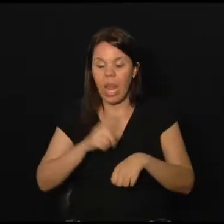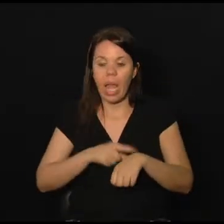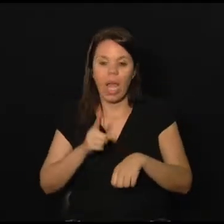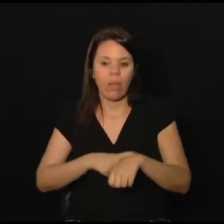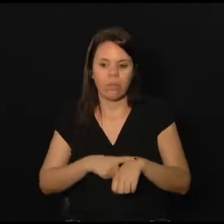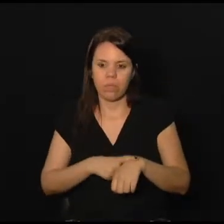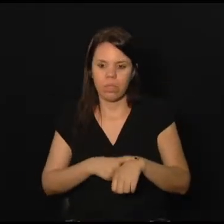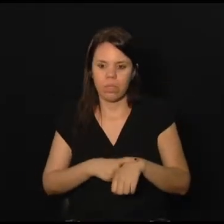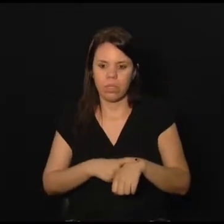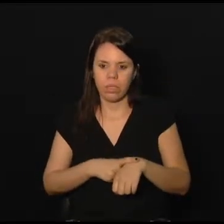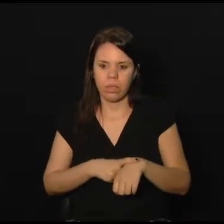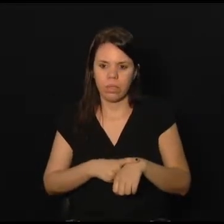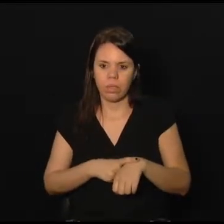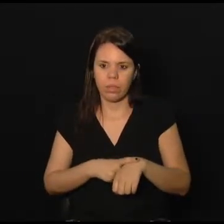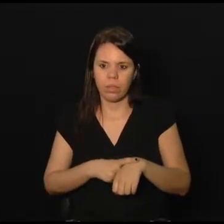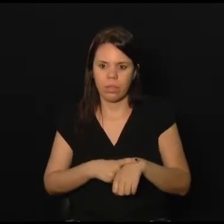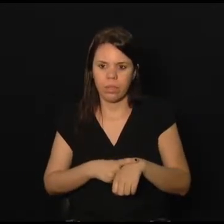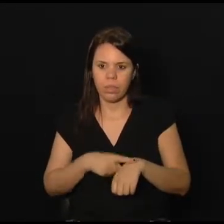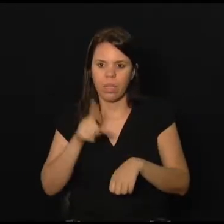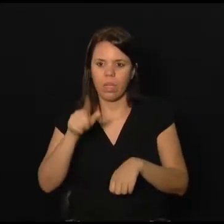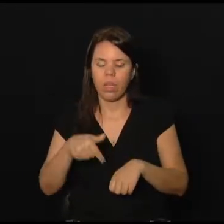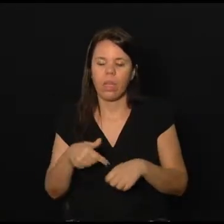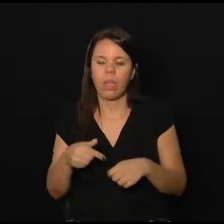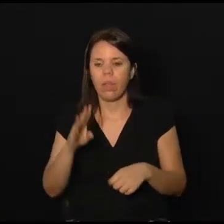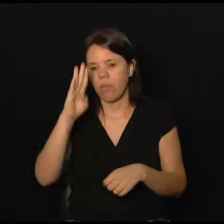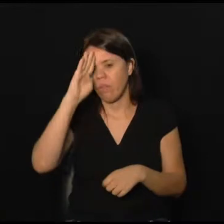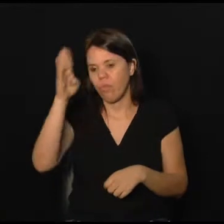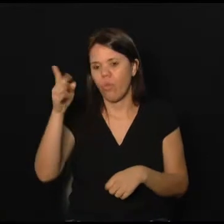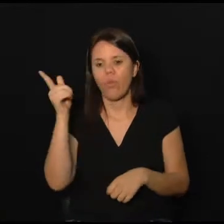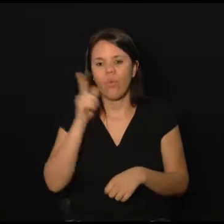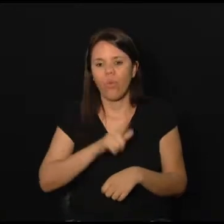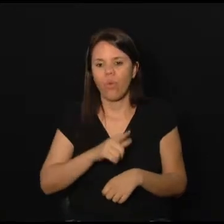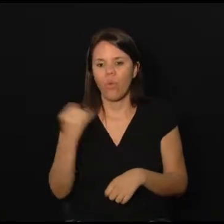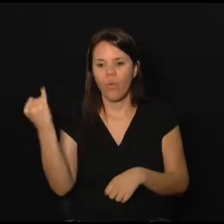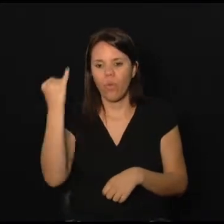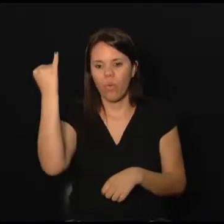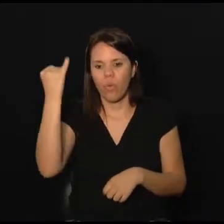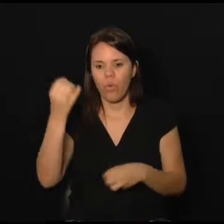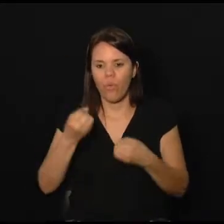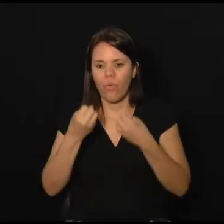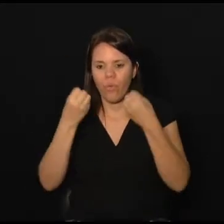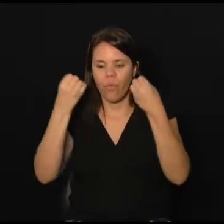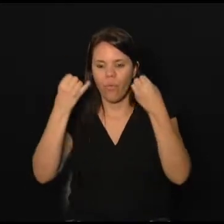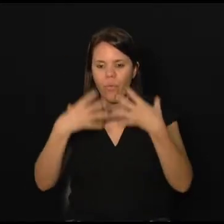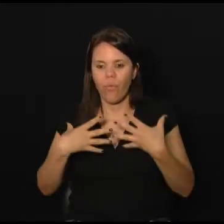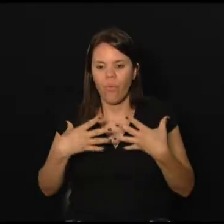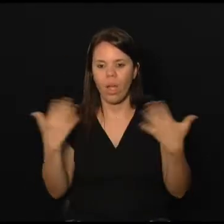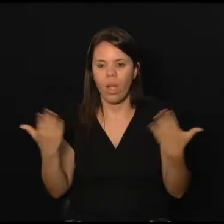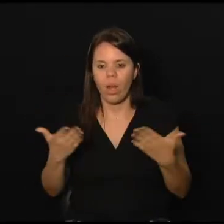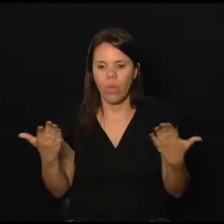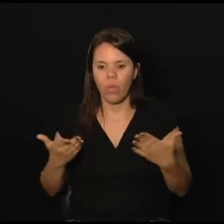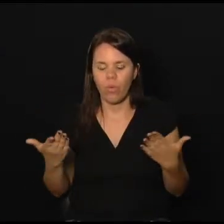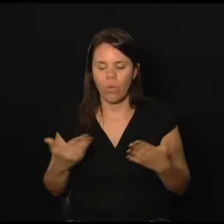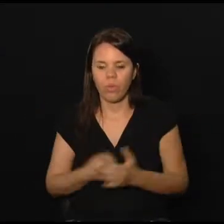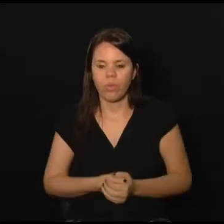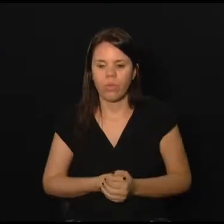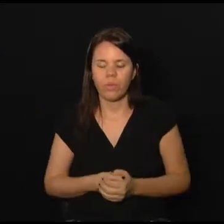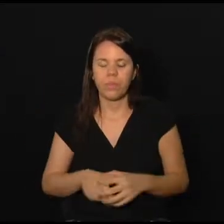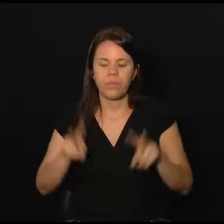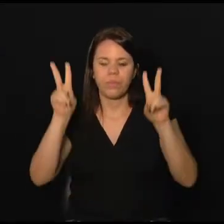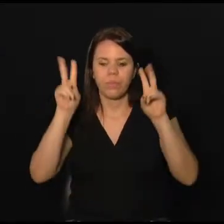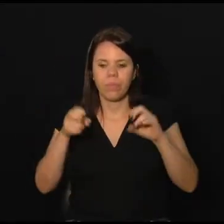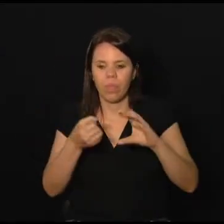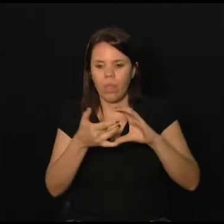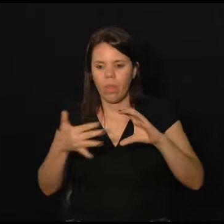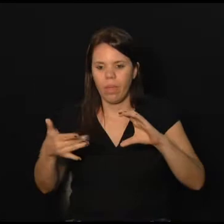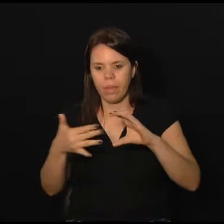tempo, essas são coisas que eu considerei importante falar hoje. Né, sobre essas